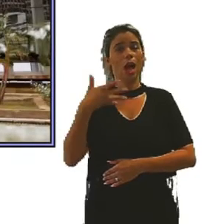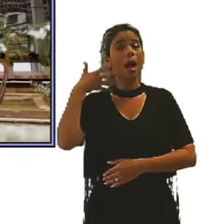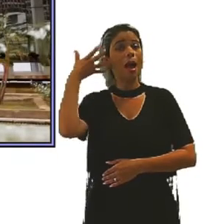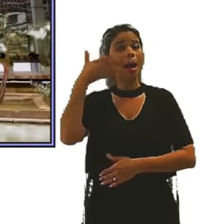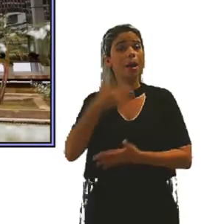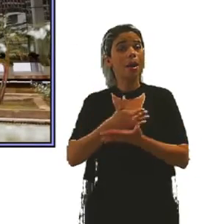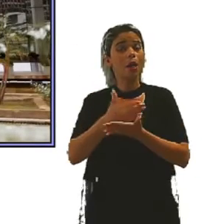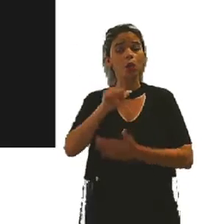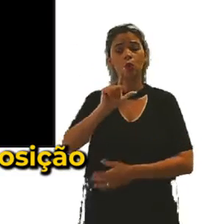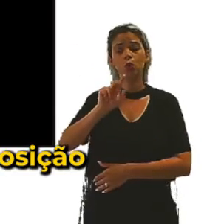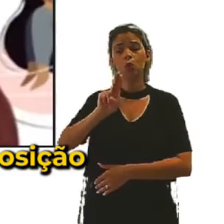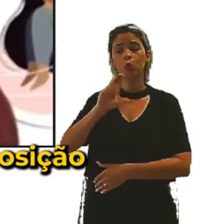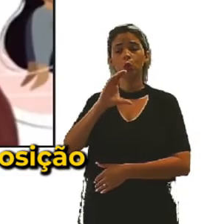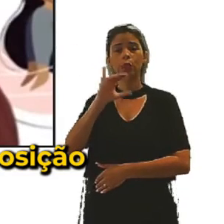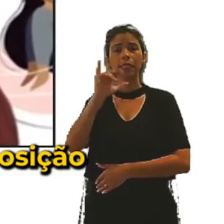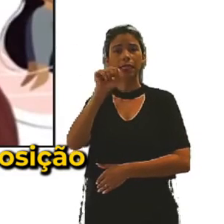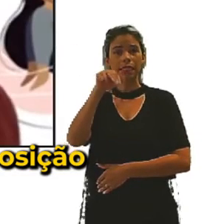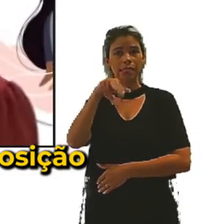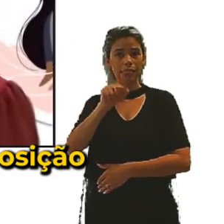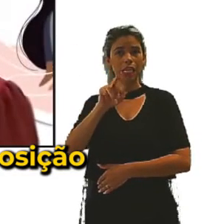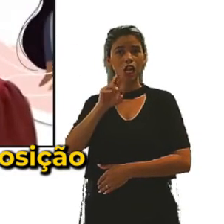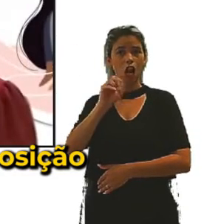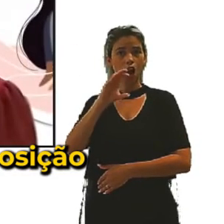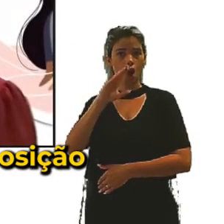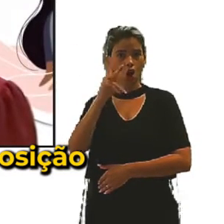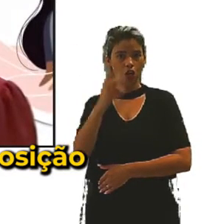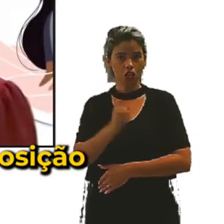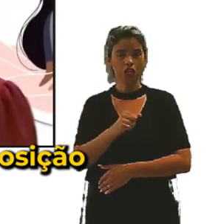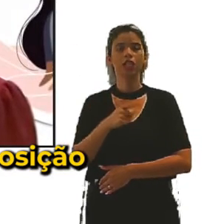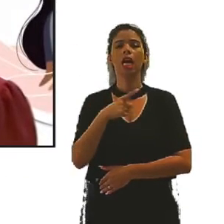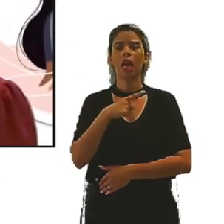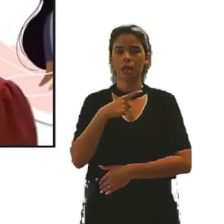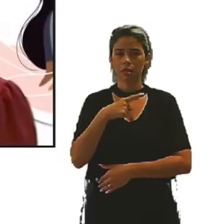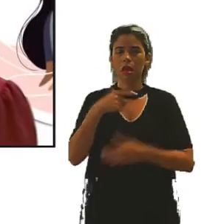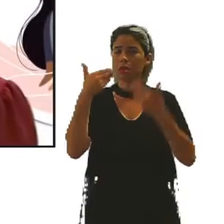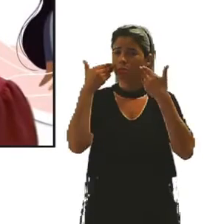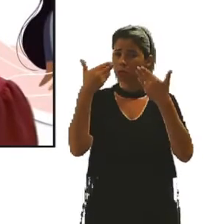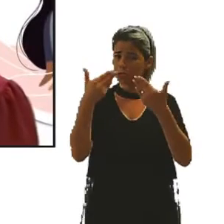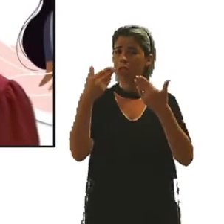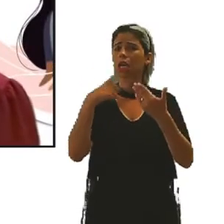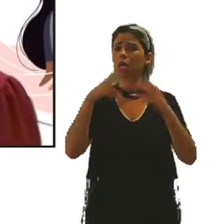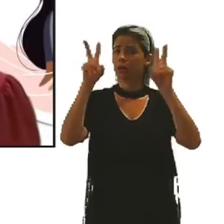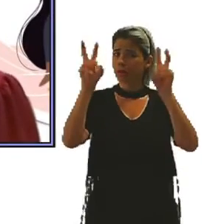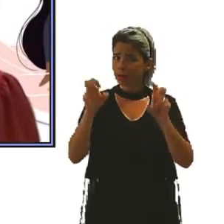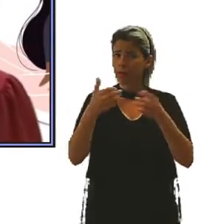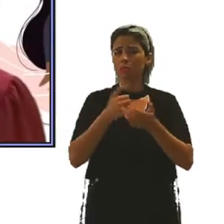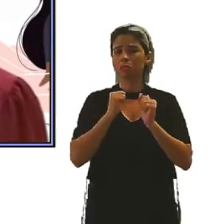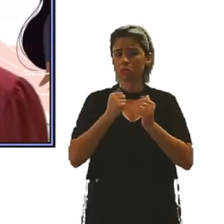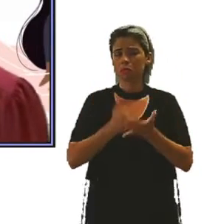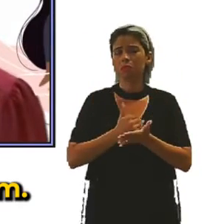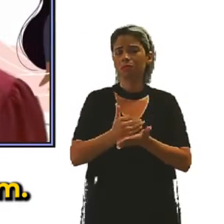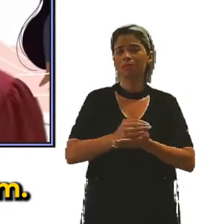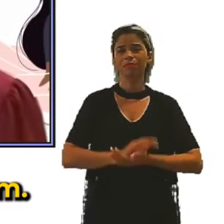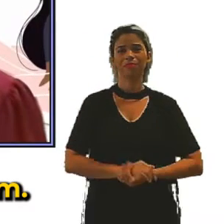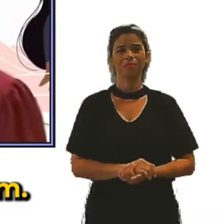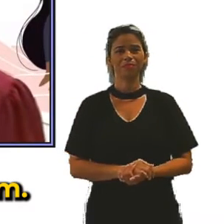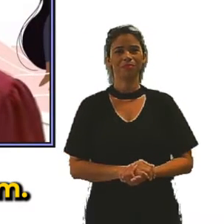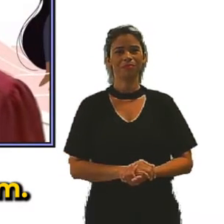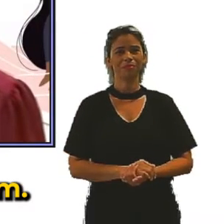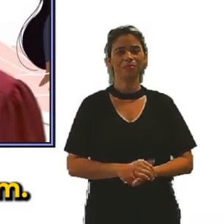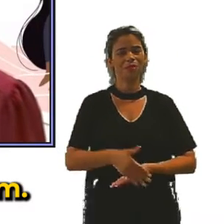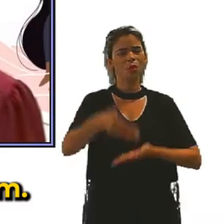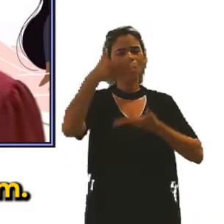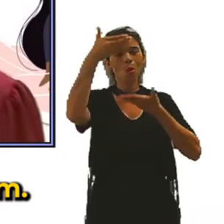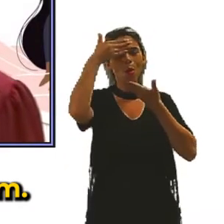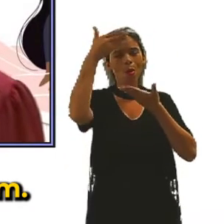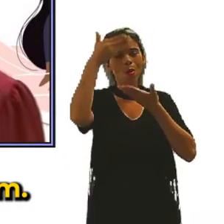doutora Luciana Rocha. Vossa Excelência tem 30 minutos para a exposição sobre o tema. Muito obrigada. Bom dia a todos